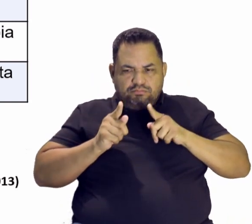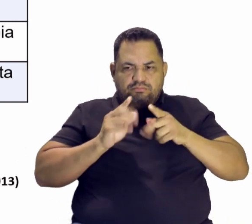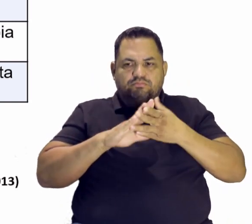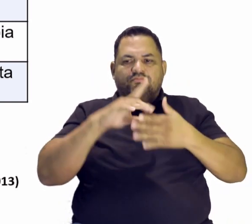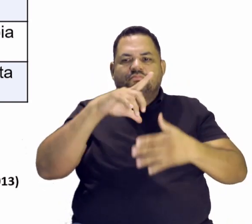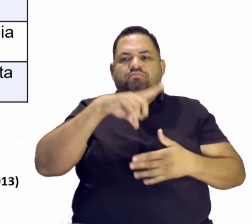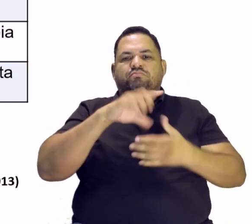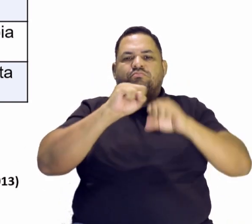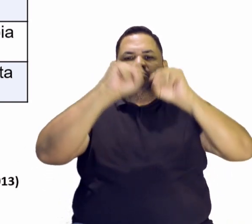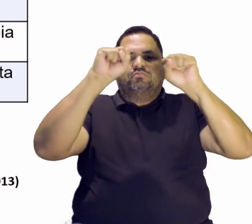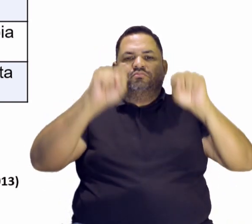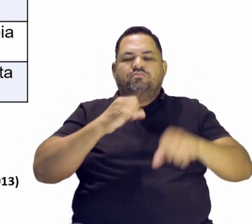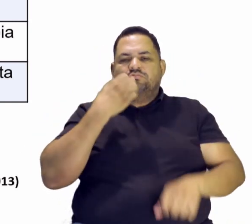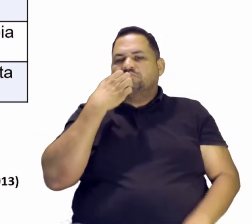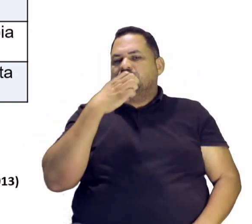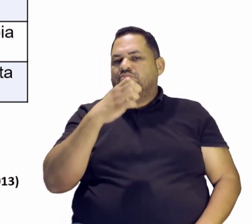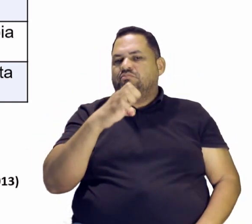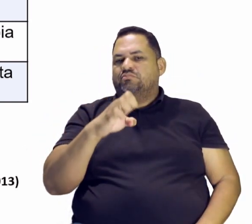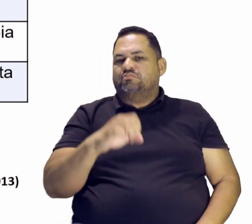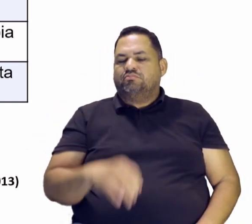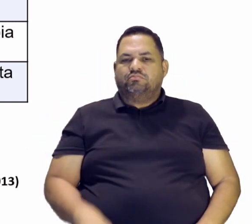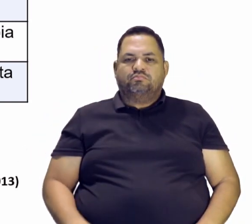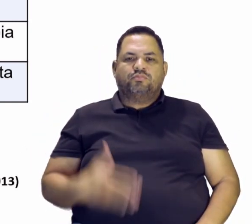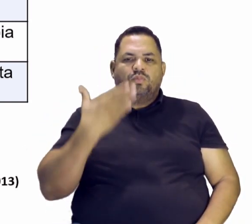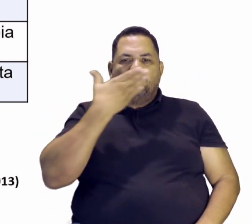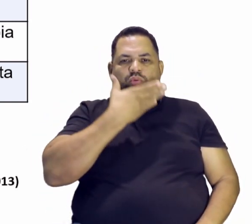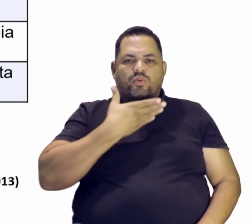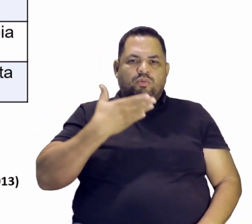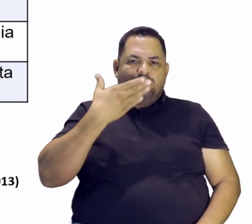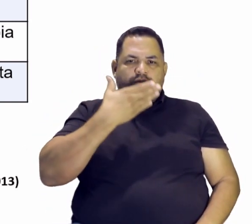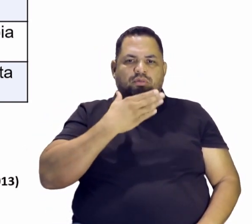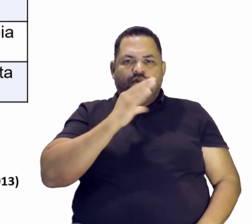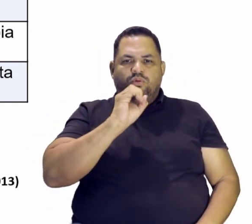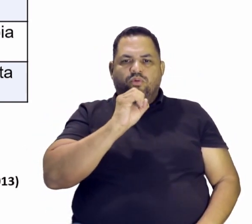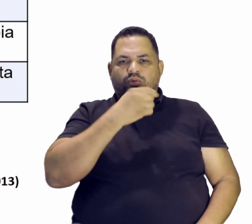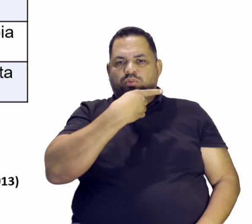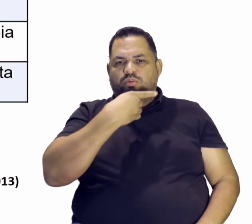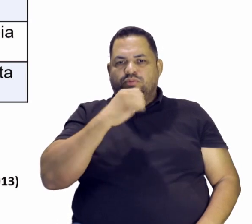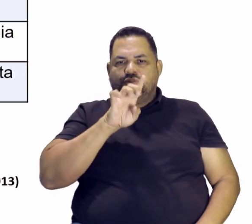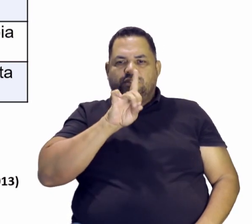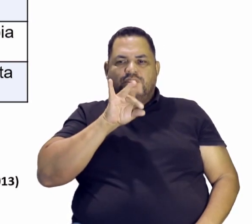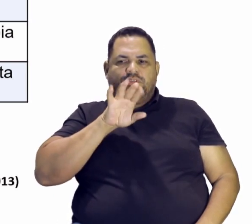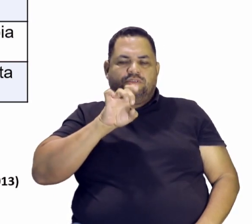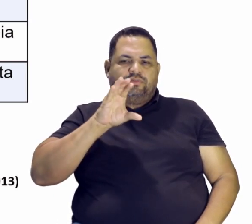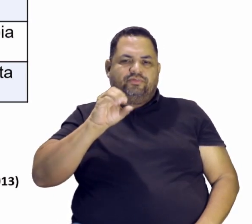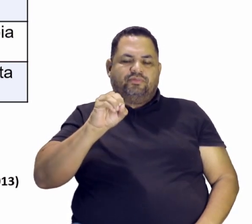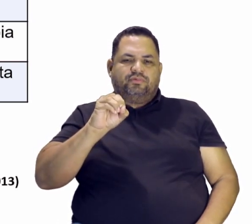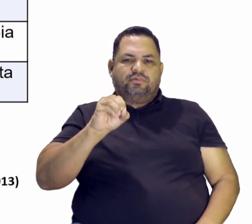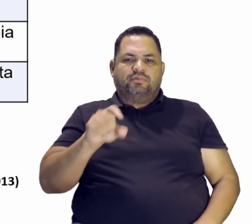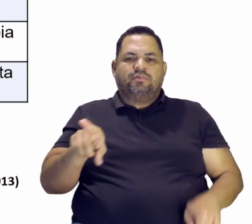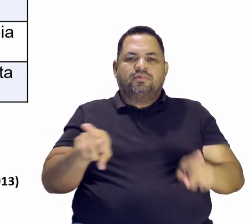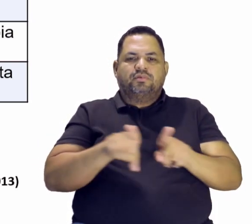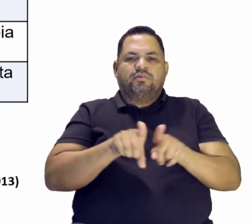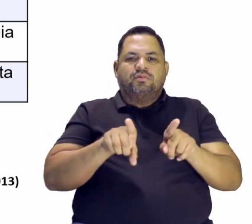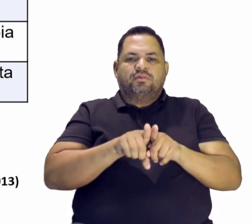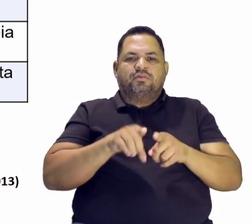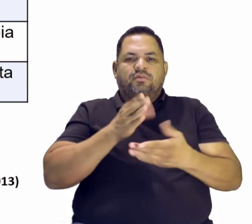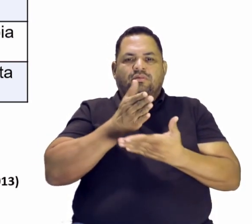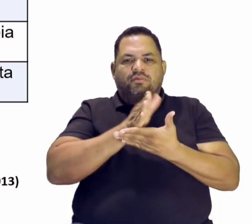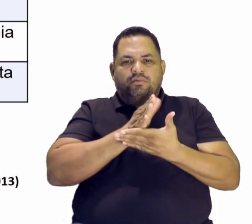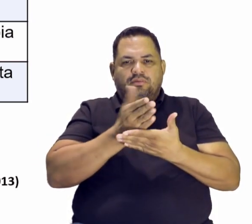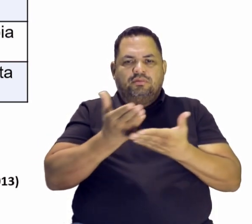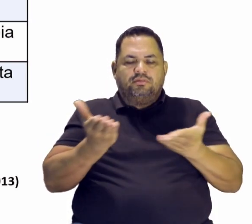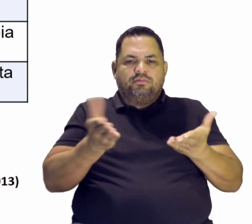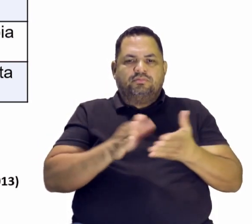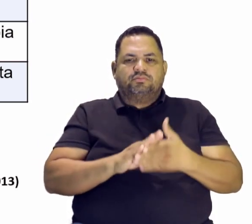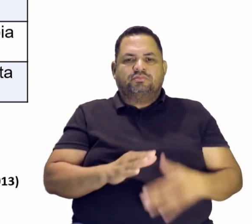aí do sistema energético, glicolítico e oxidativo. E eu tenho um nível de resistência que também é intermediário, um tipo